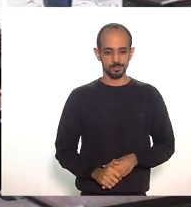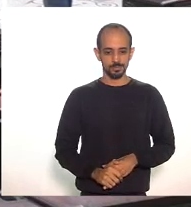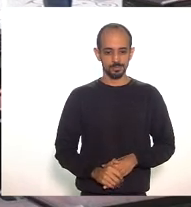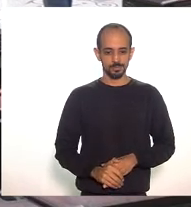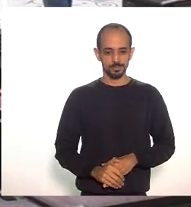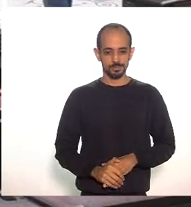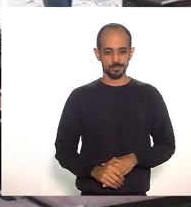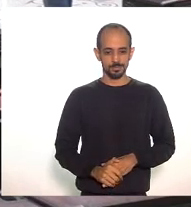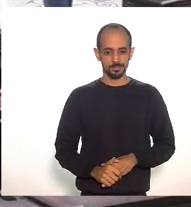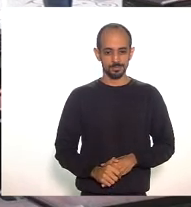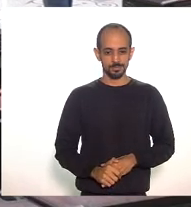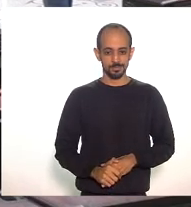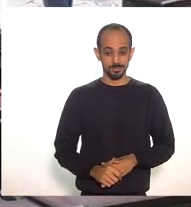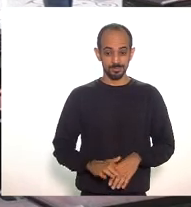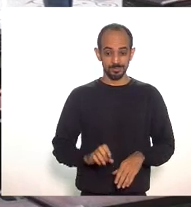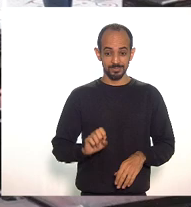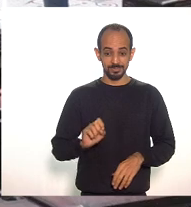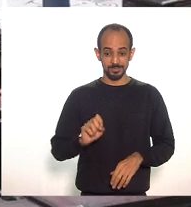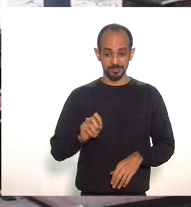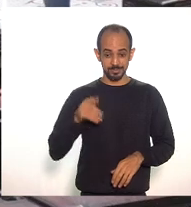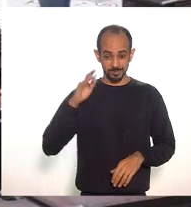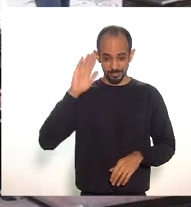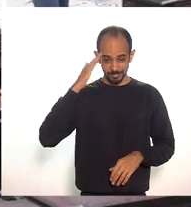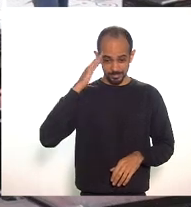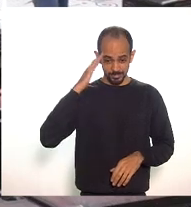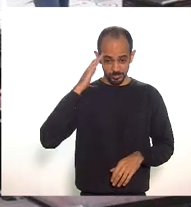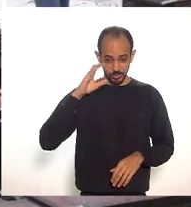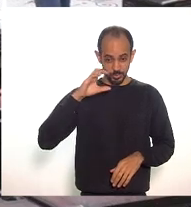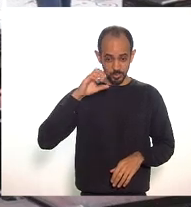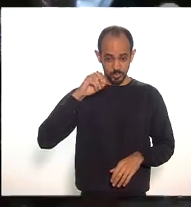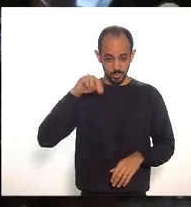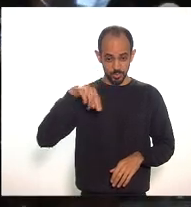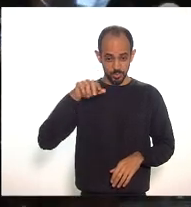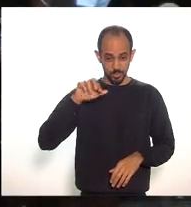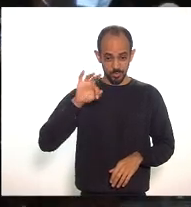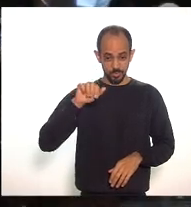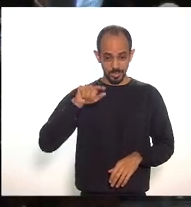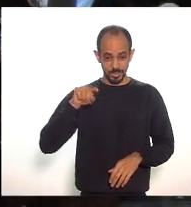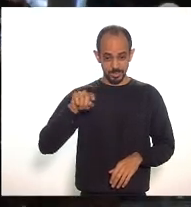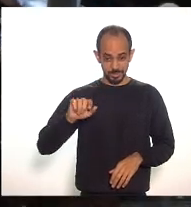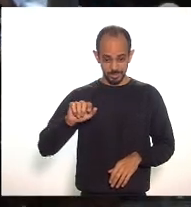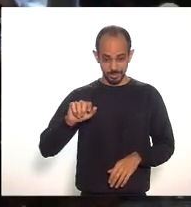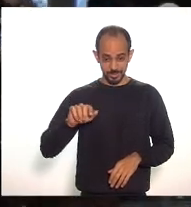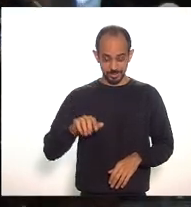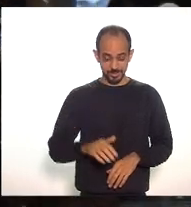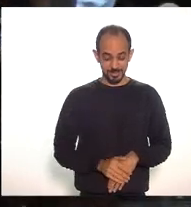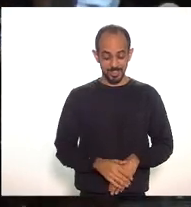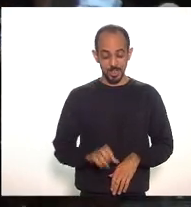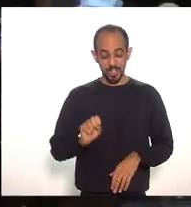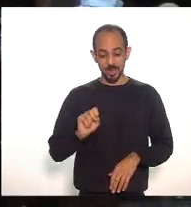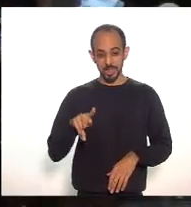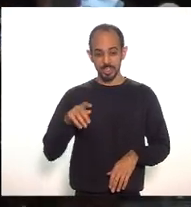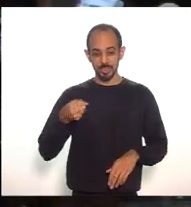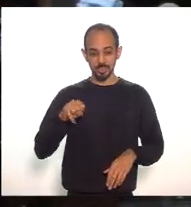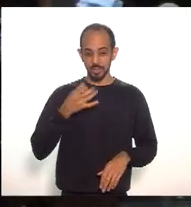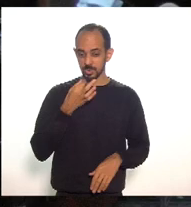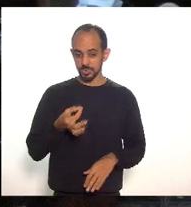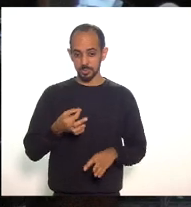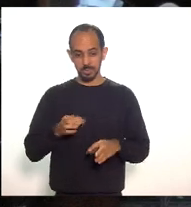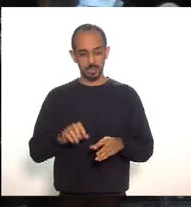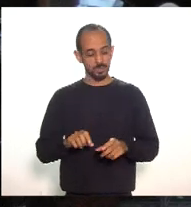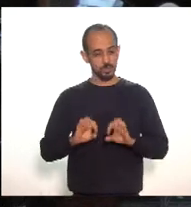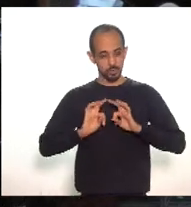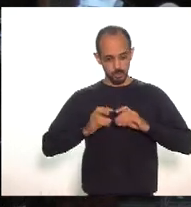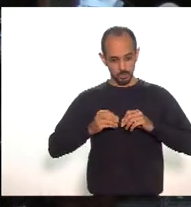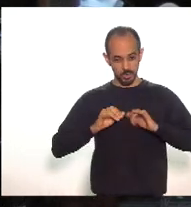o teu entendimento que faz um e Pode parecer mais vendidos em votação do substitutivo conforme